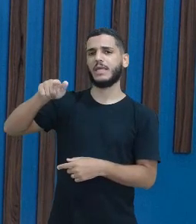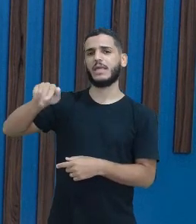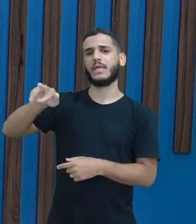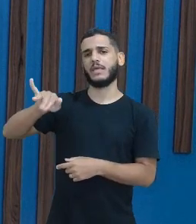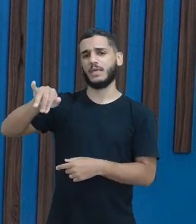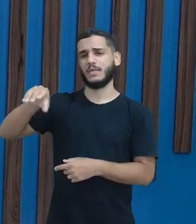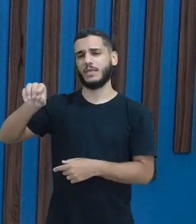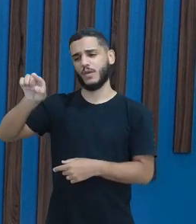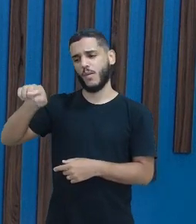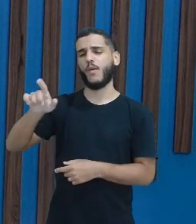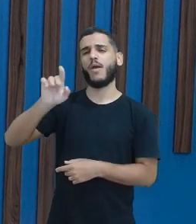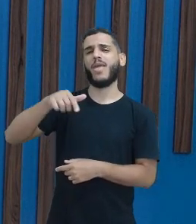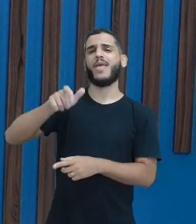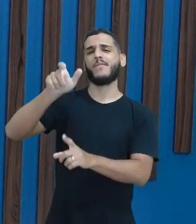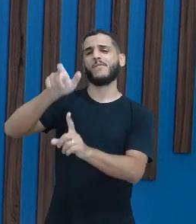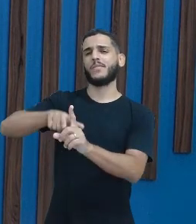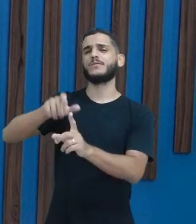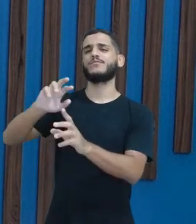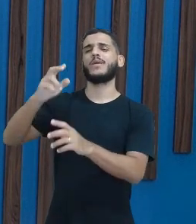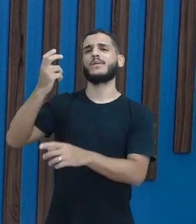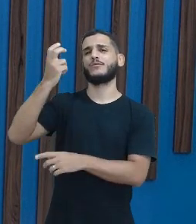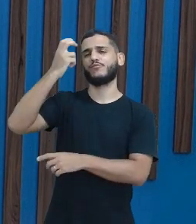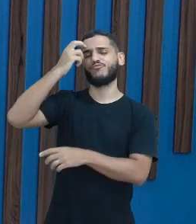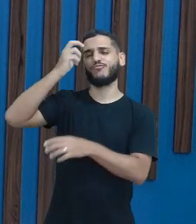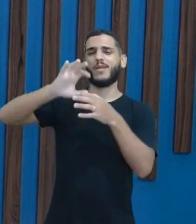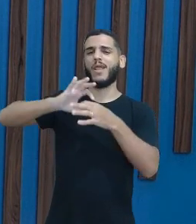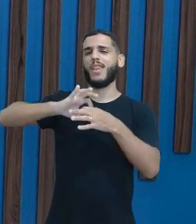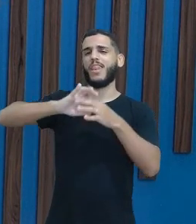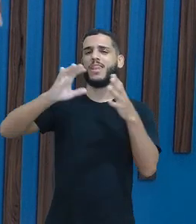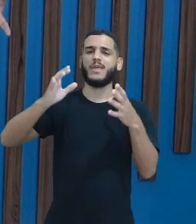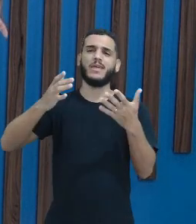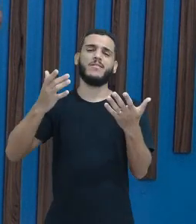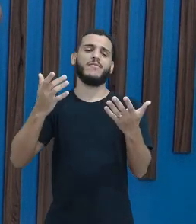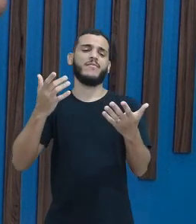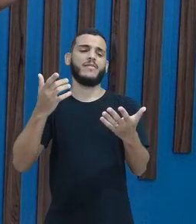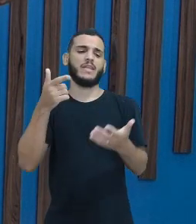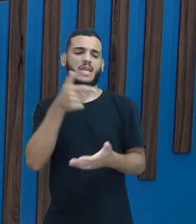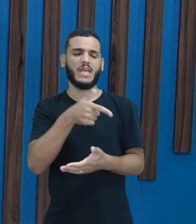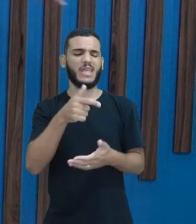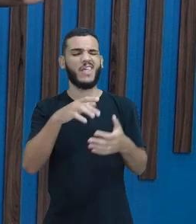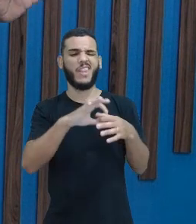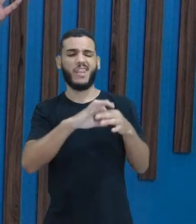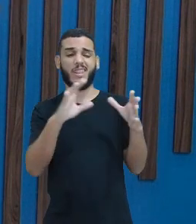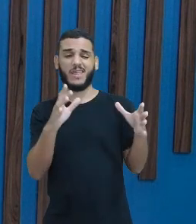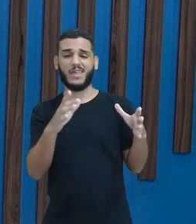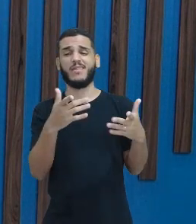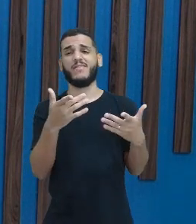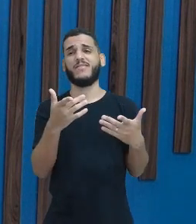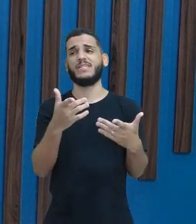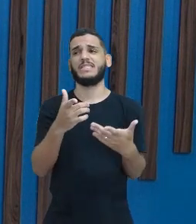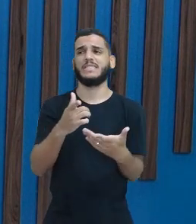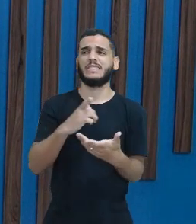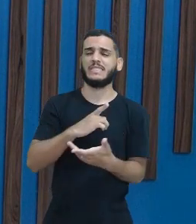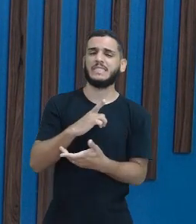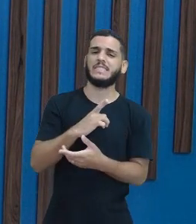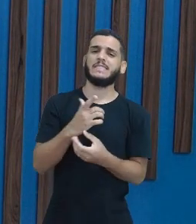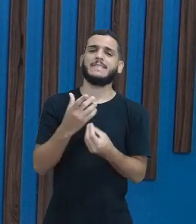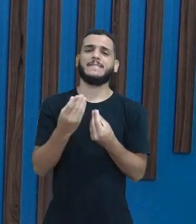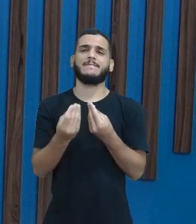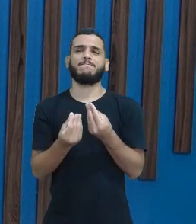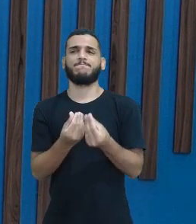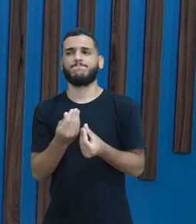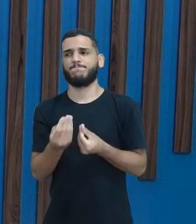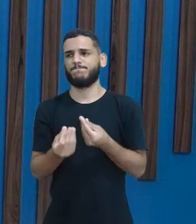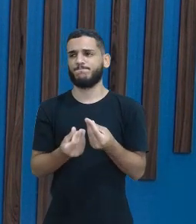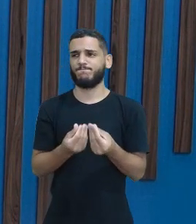aquele personagem cultural, mas é mais livre e recreativo, liberto de